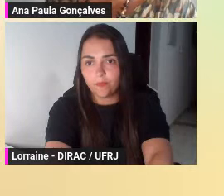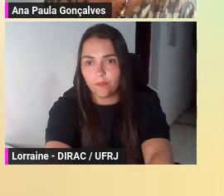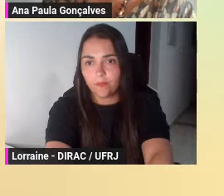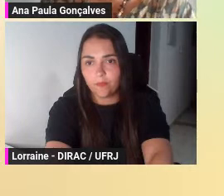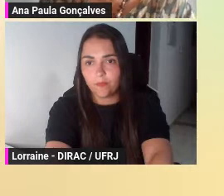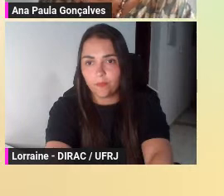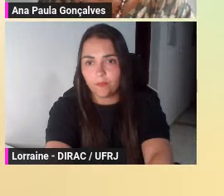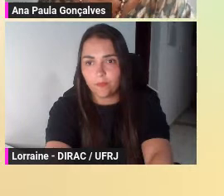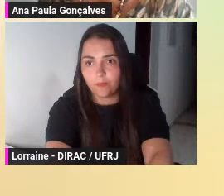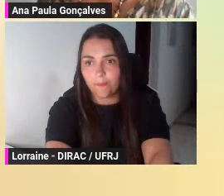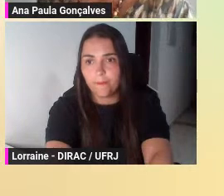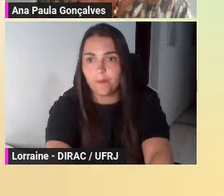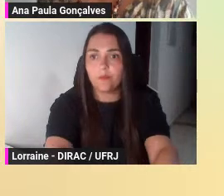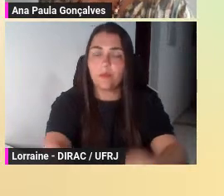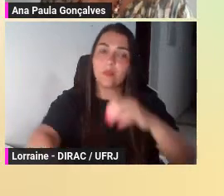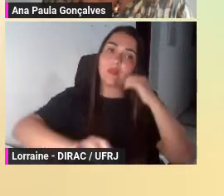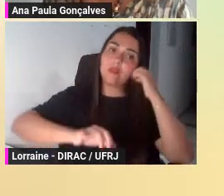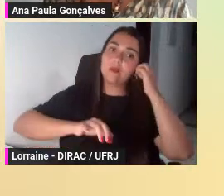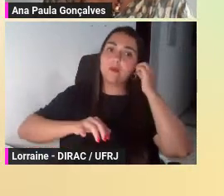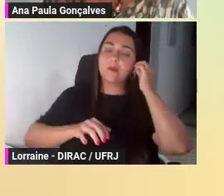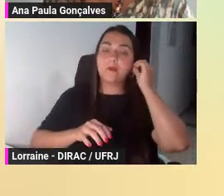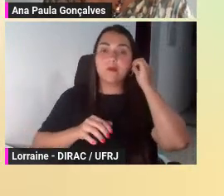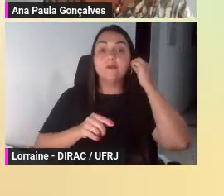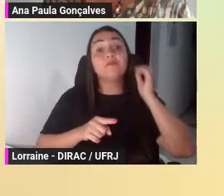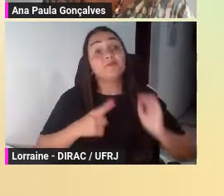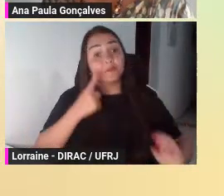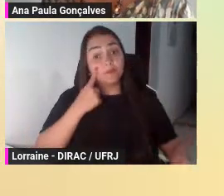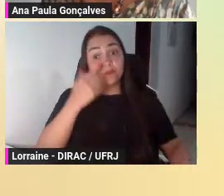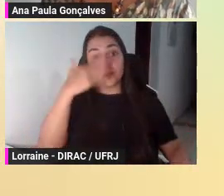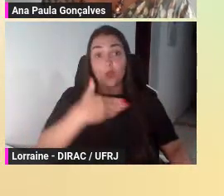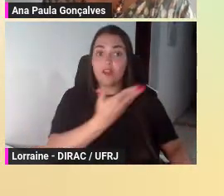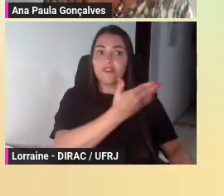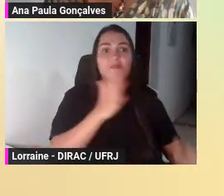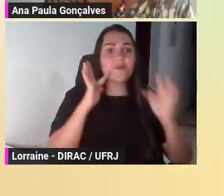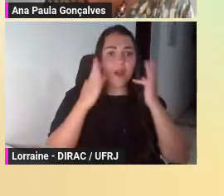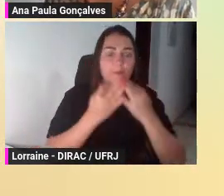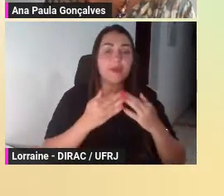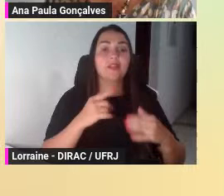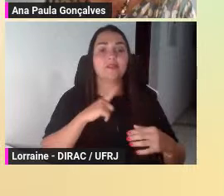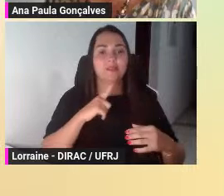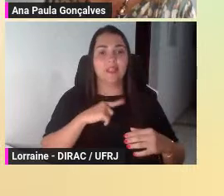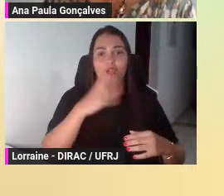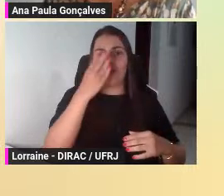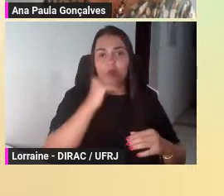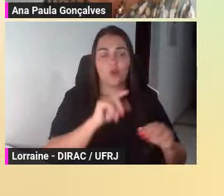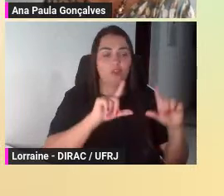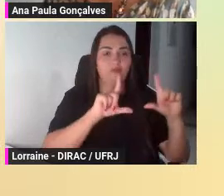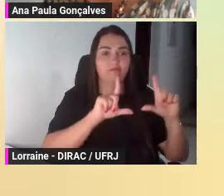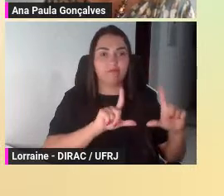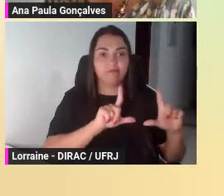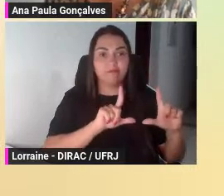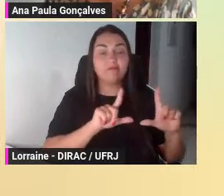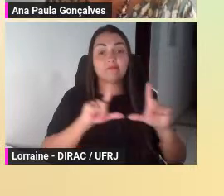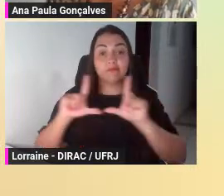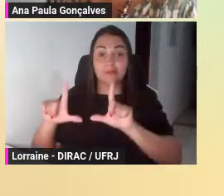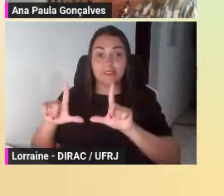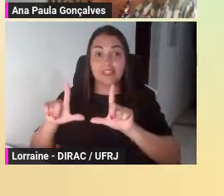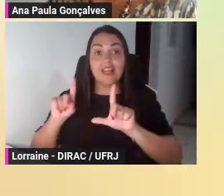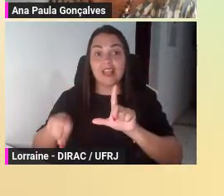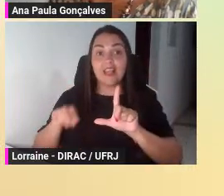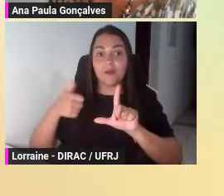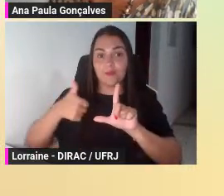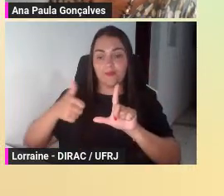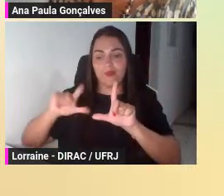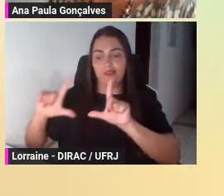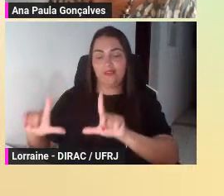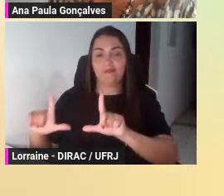Essa é a minha família. À direita estamos eu, meu companheiro Diogo, meus três filhos. Essa é a primeira foto